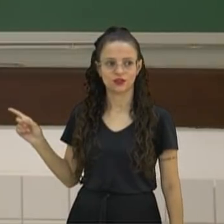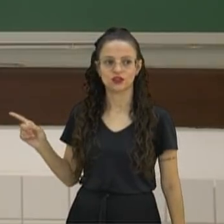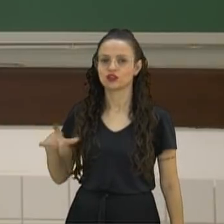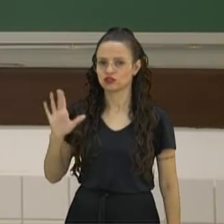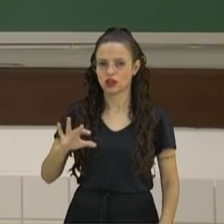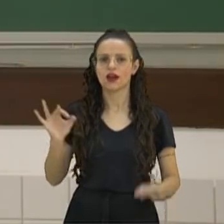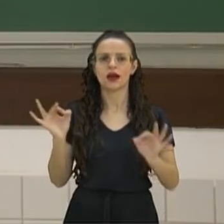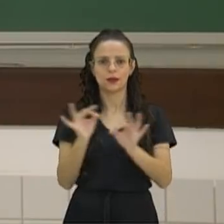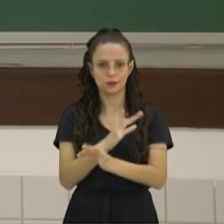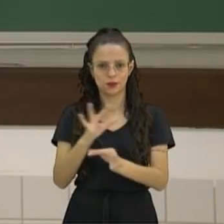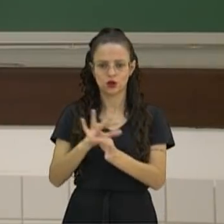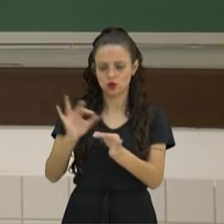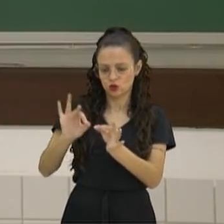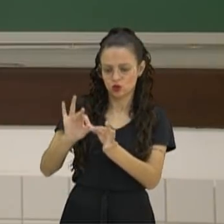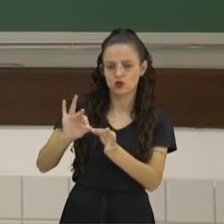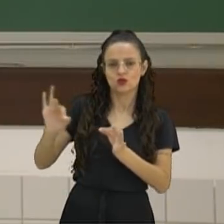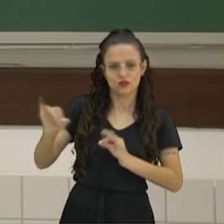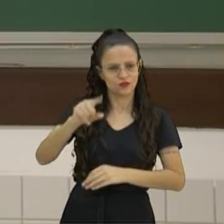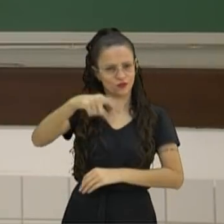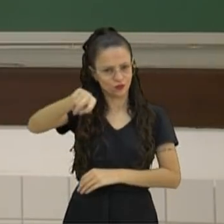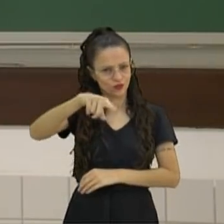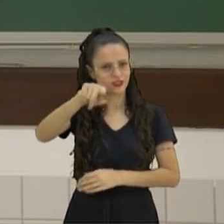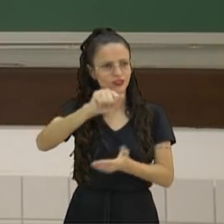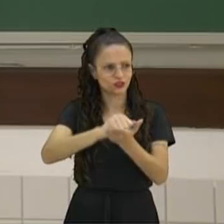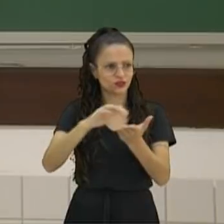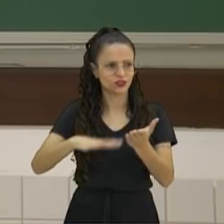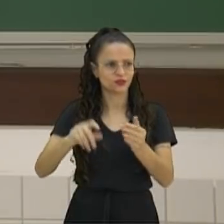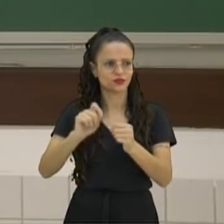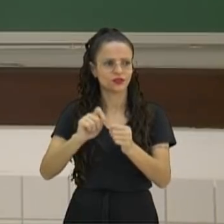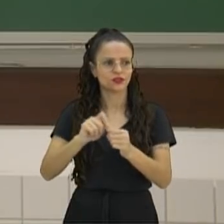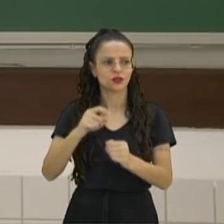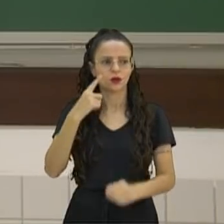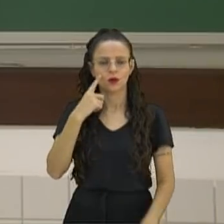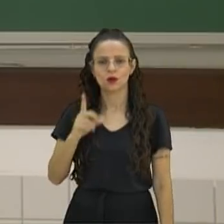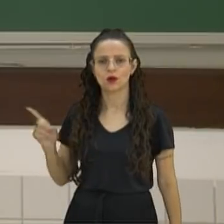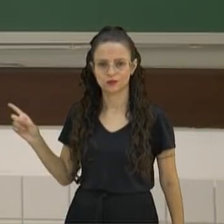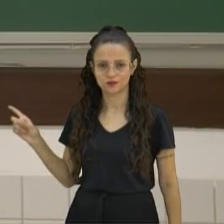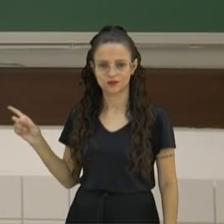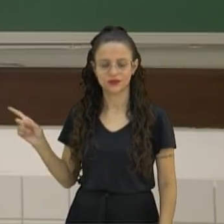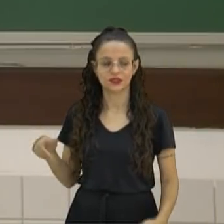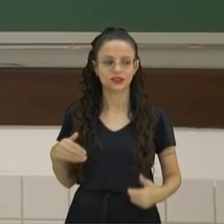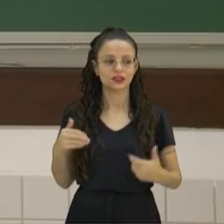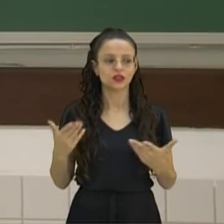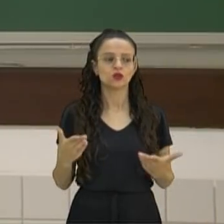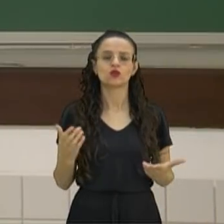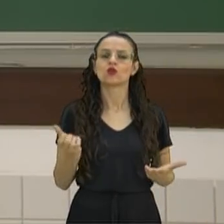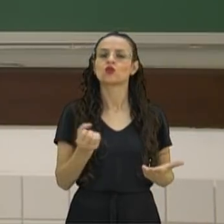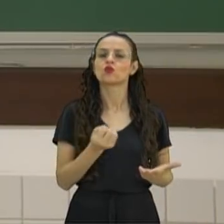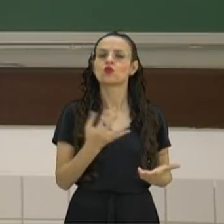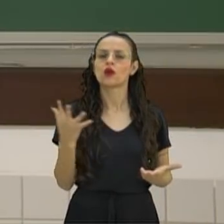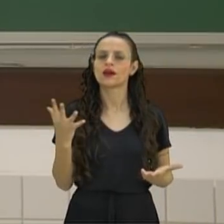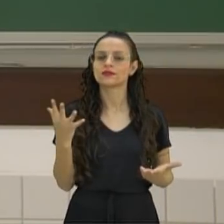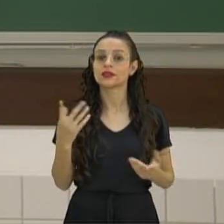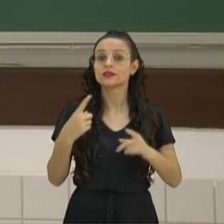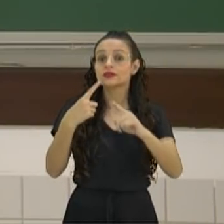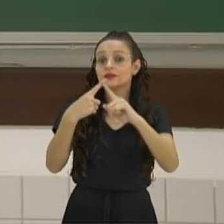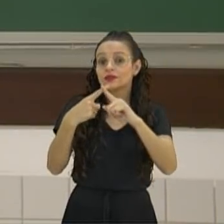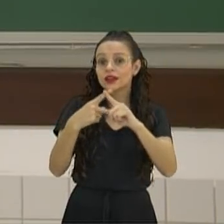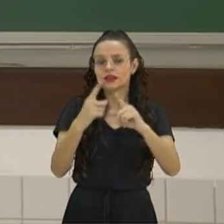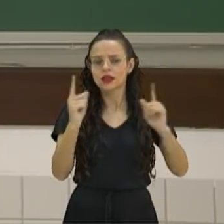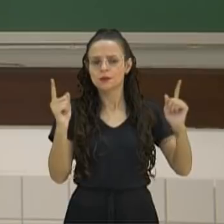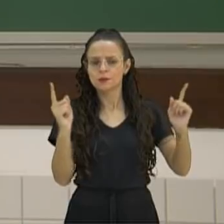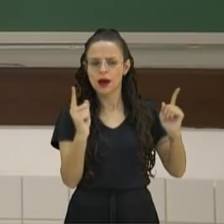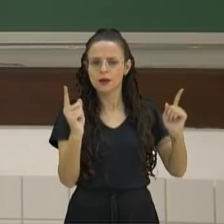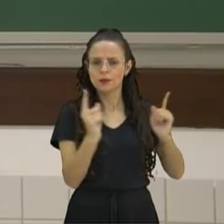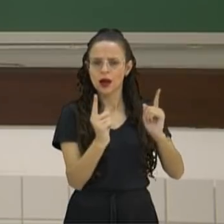deixei bonitinho lá, depois vocês podem fazer atividade em sala. Então, eu tenho o tamanho real. Quantas vezes eu quero reduzir o